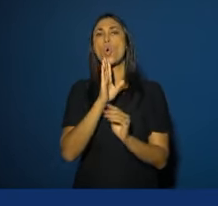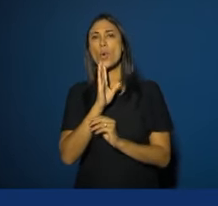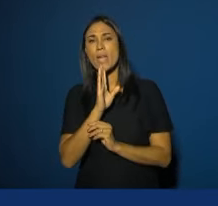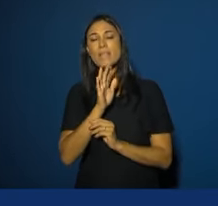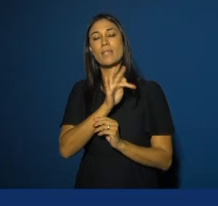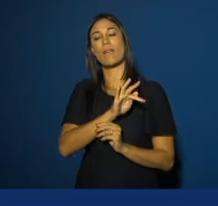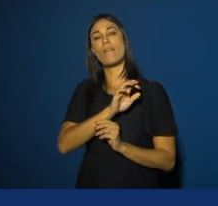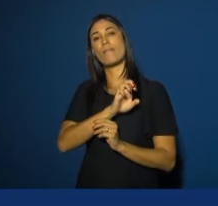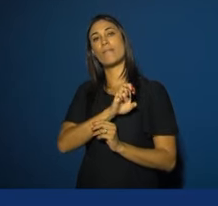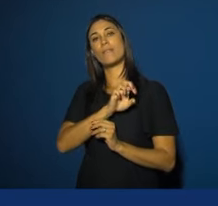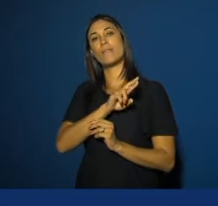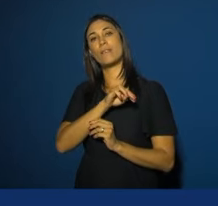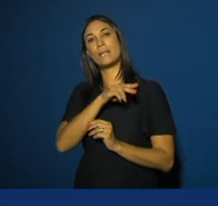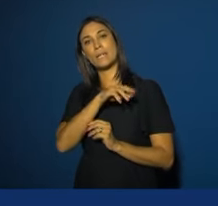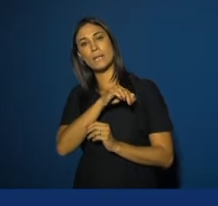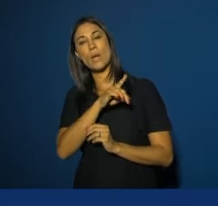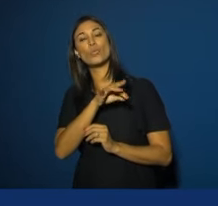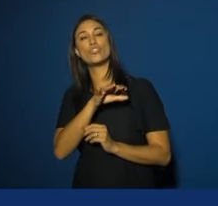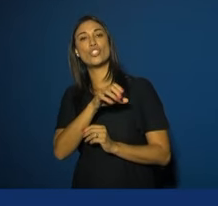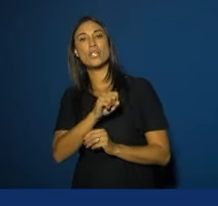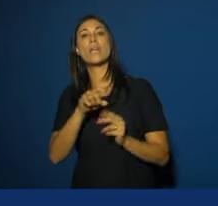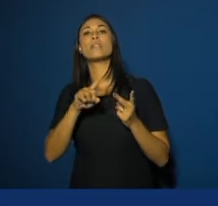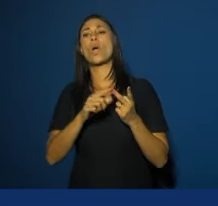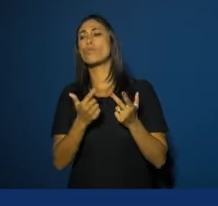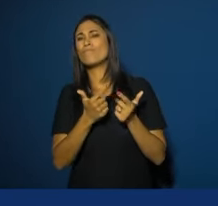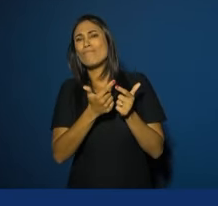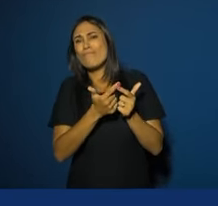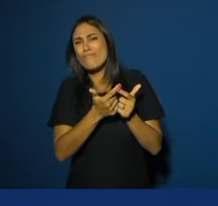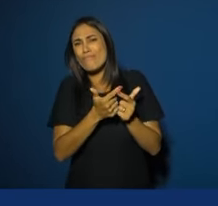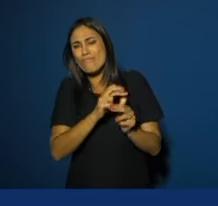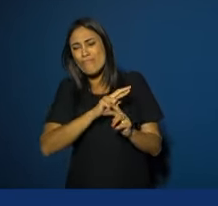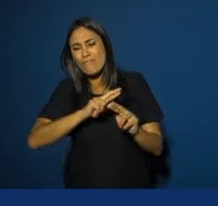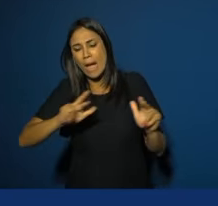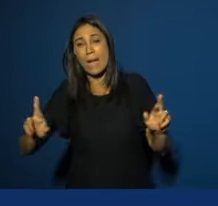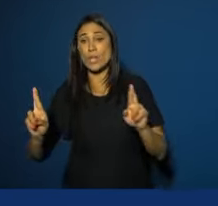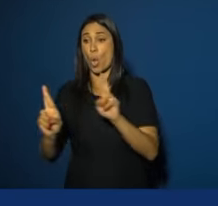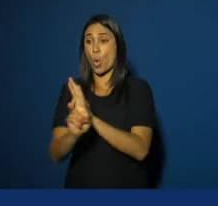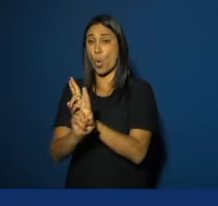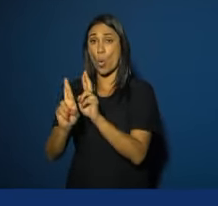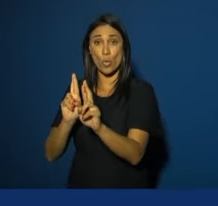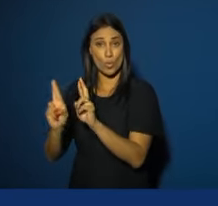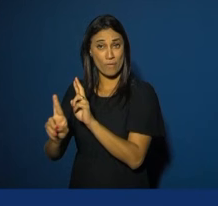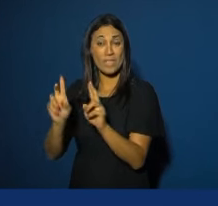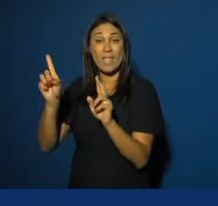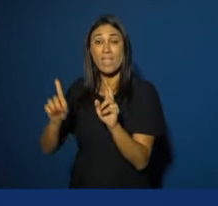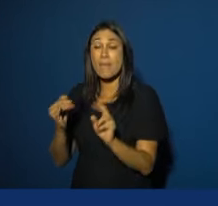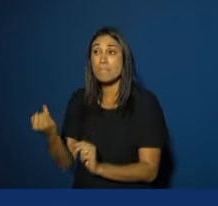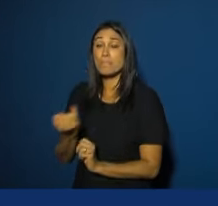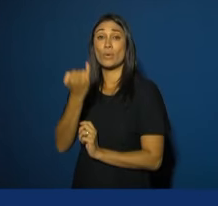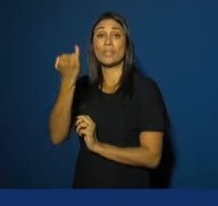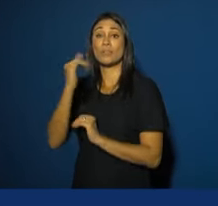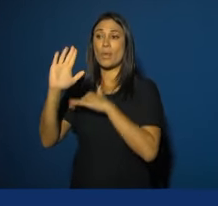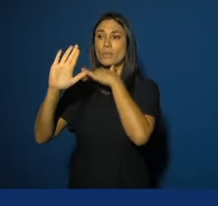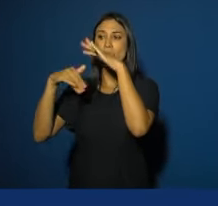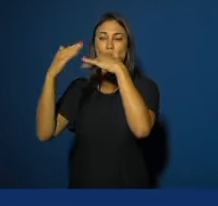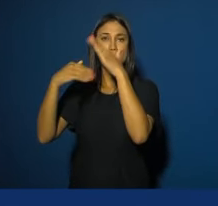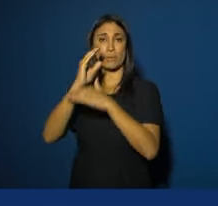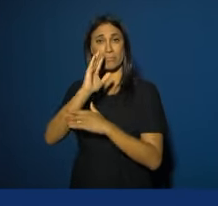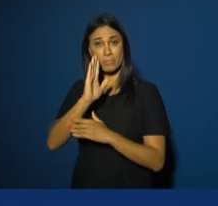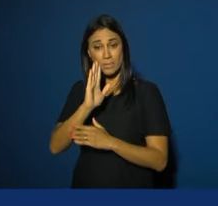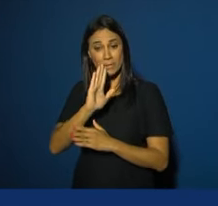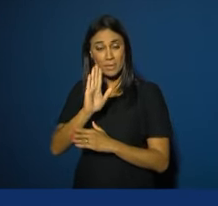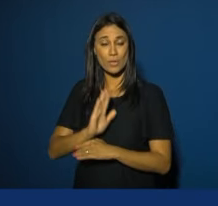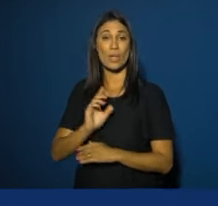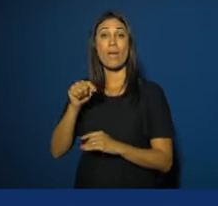dias que todo mundo conhece a Transbrasiliana todas elas rodovias fundamentais para o desenvolvimento nacional com a